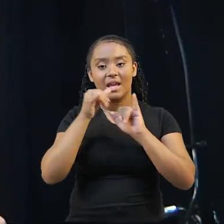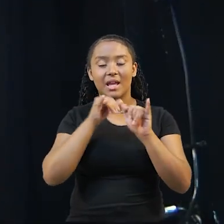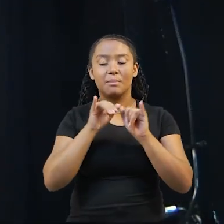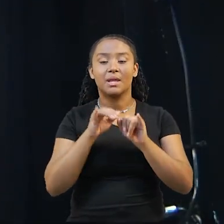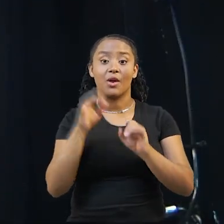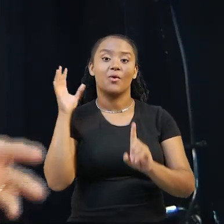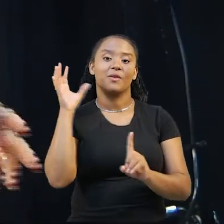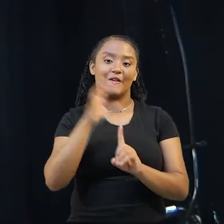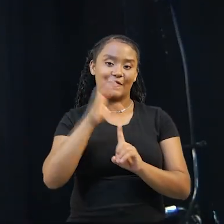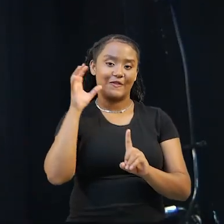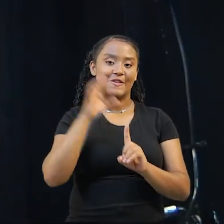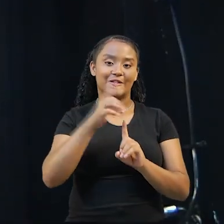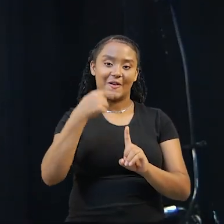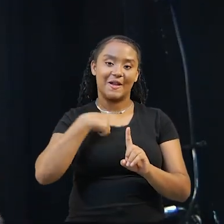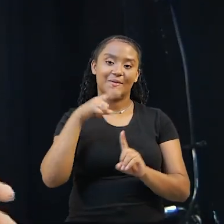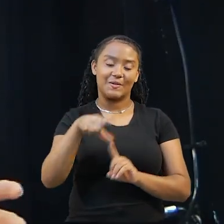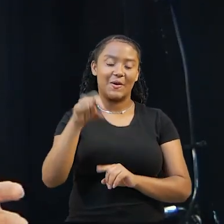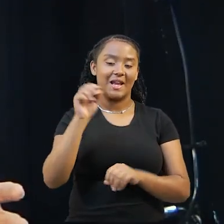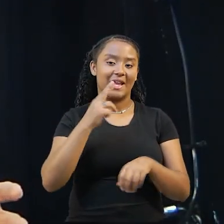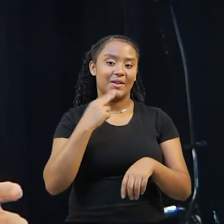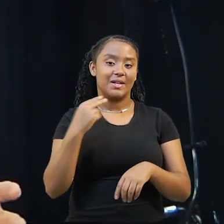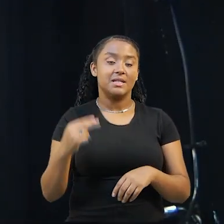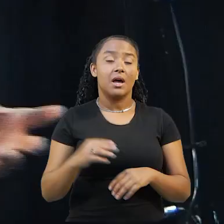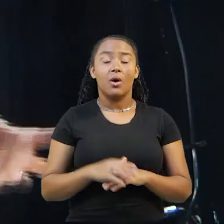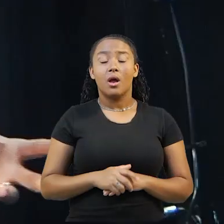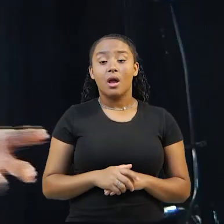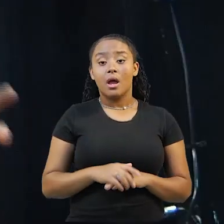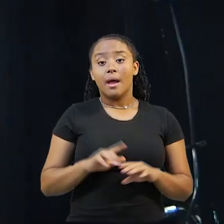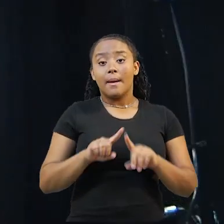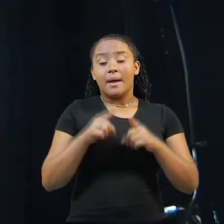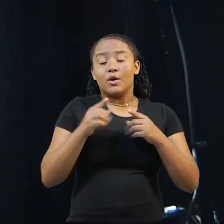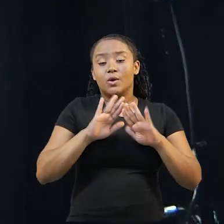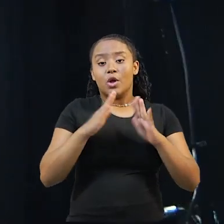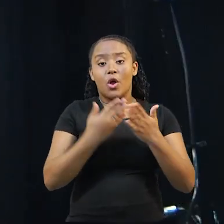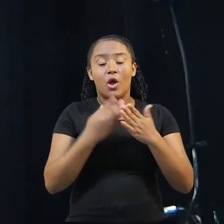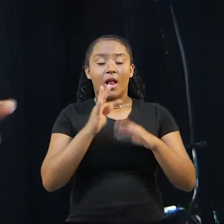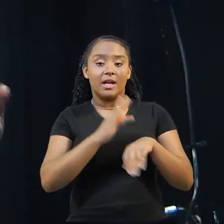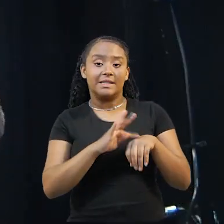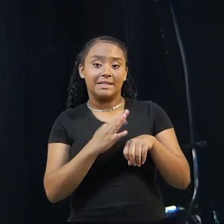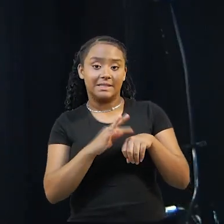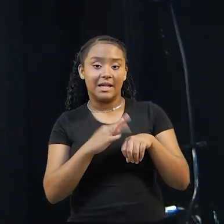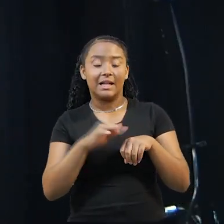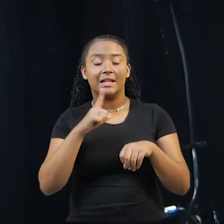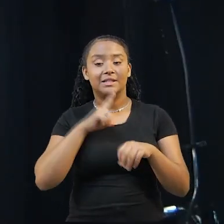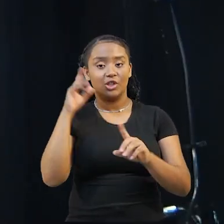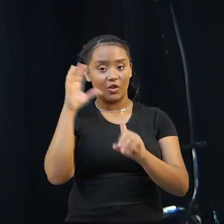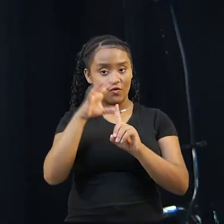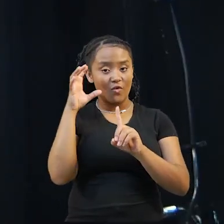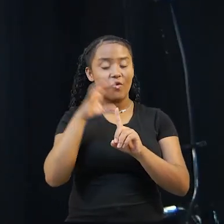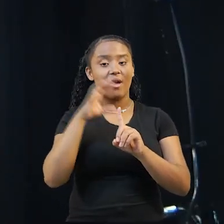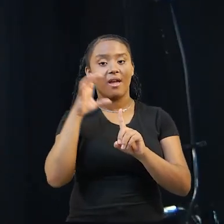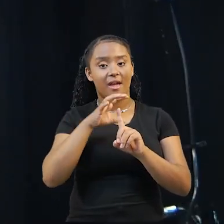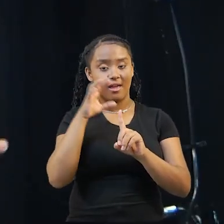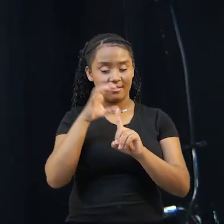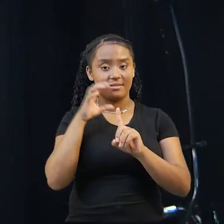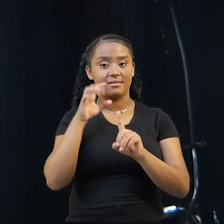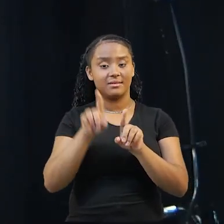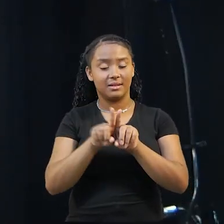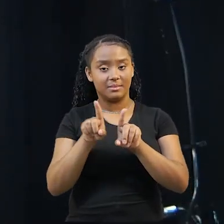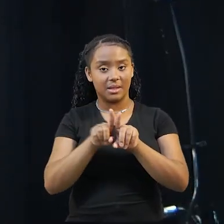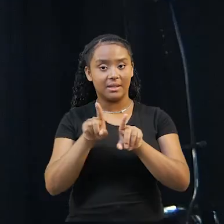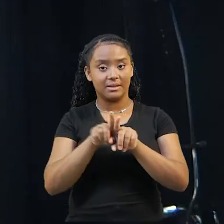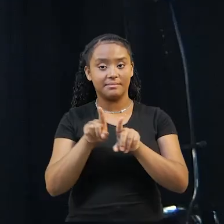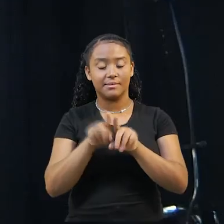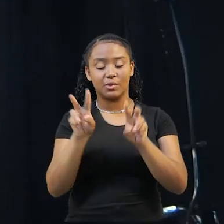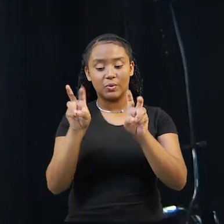só isso. O colégio técnico, ele é um colégio que, dentro da UFMG, ele tinha muita influência, assim, das questões